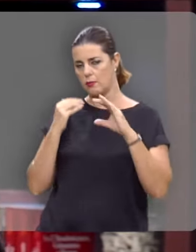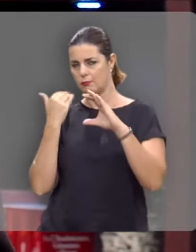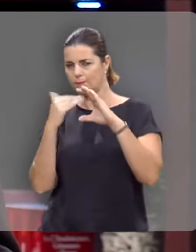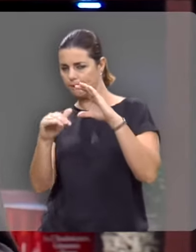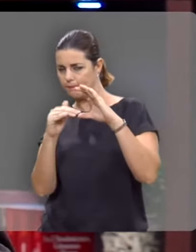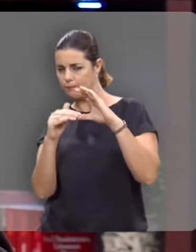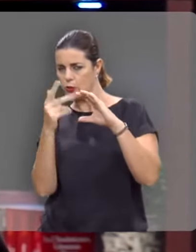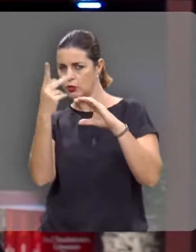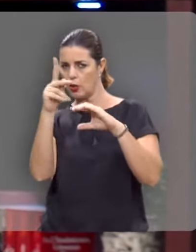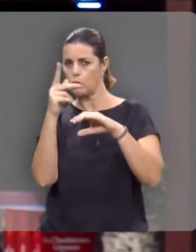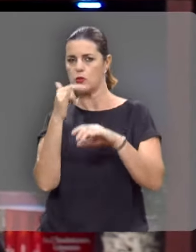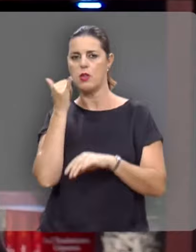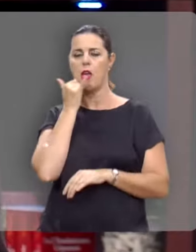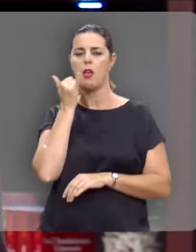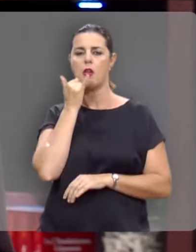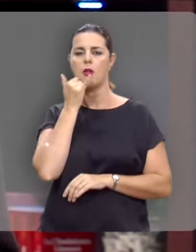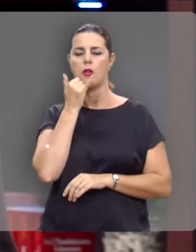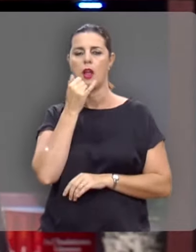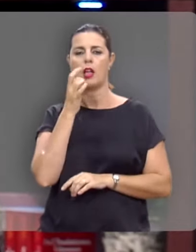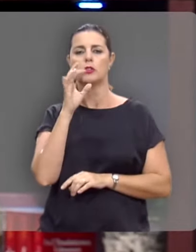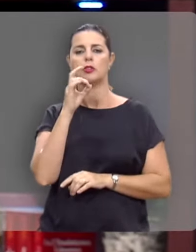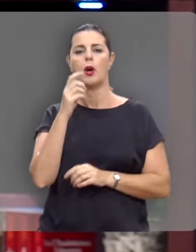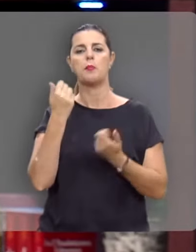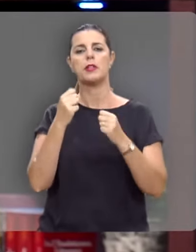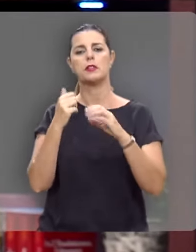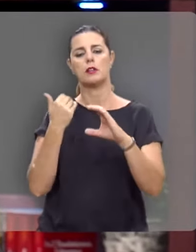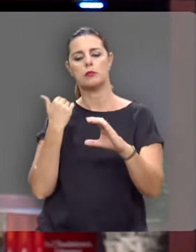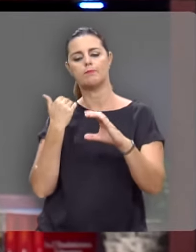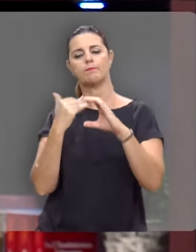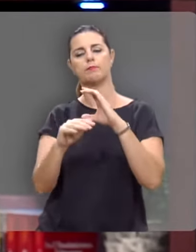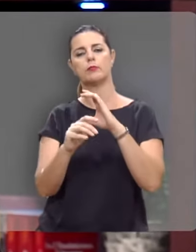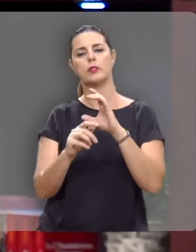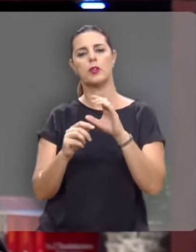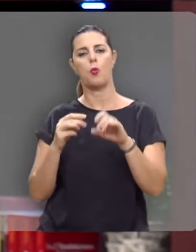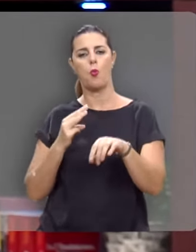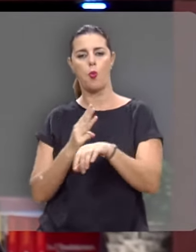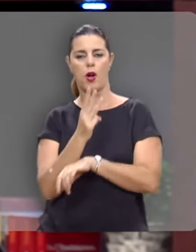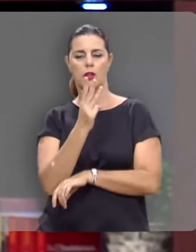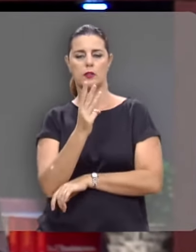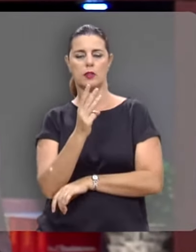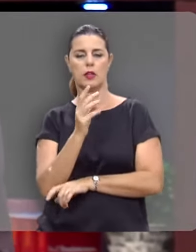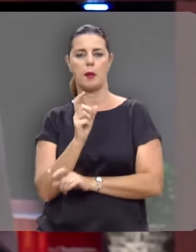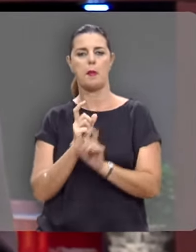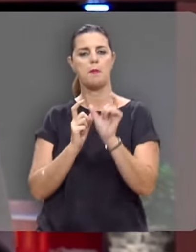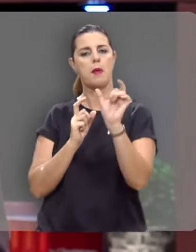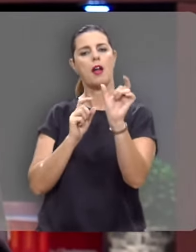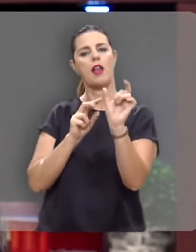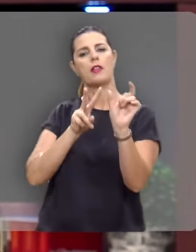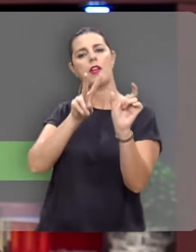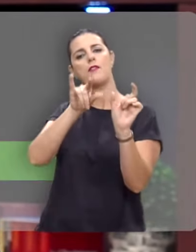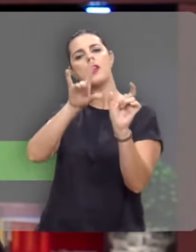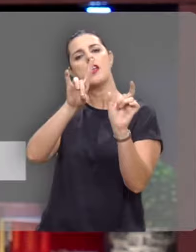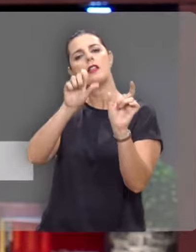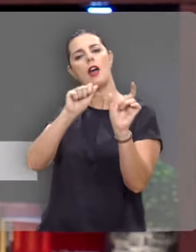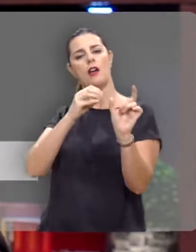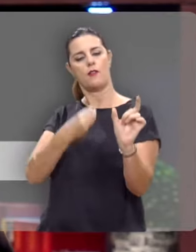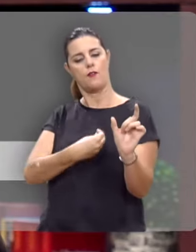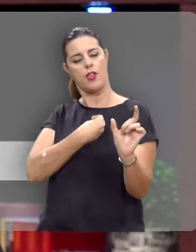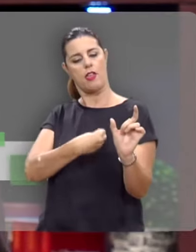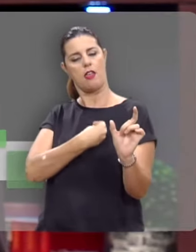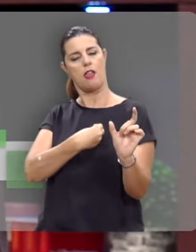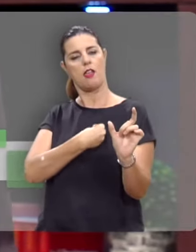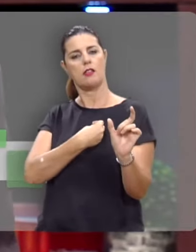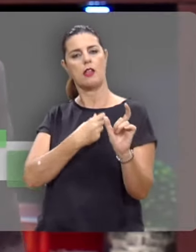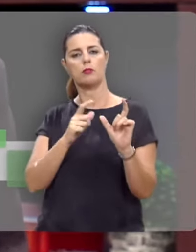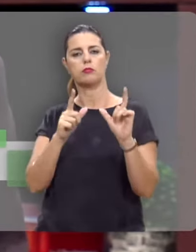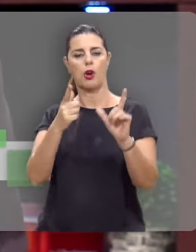essa mensagem aí no seu celular, basta você encaminhar para a gente pelo WhatsApp uma mensagem com a palavra vida. O nosso